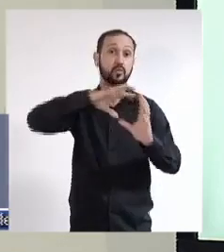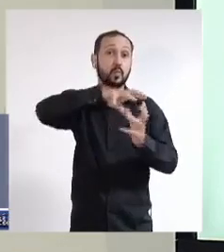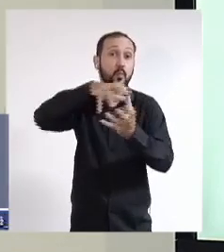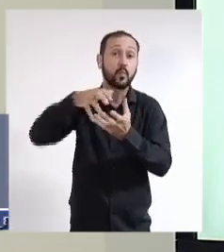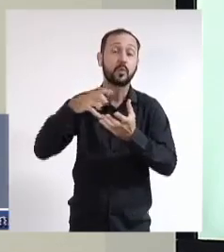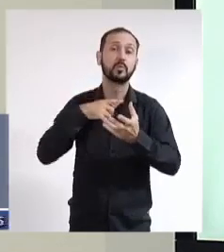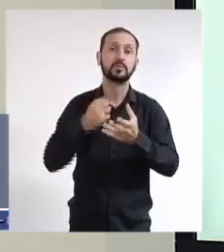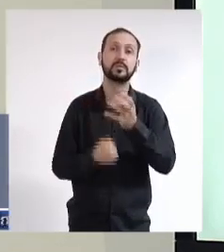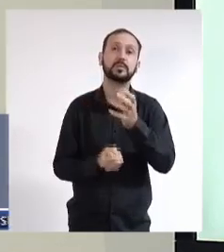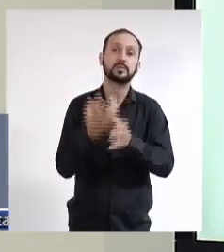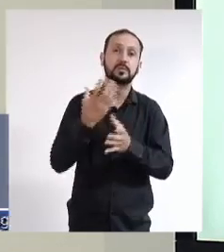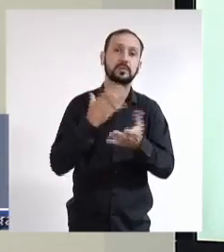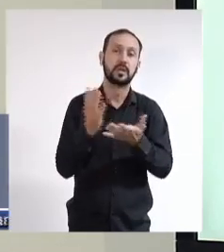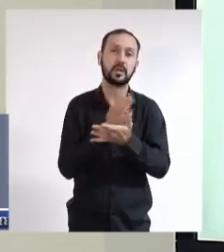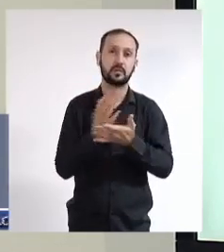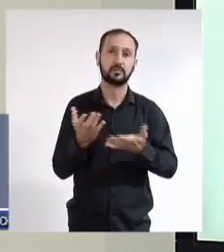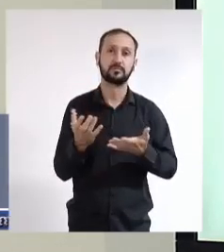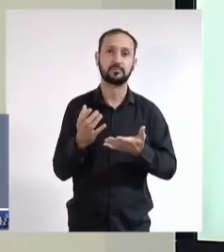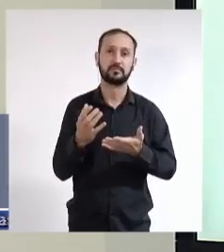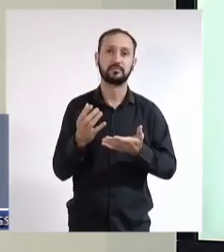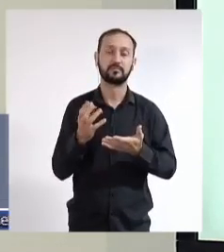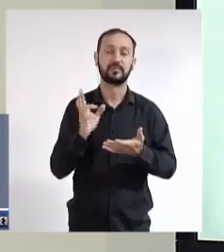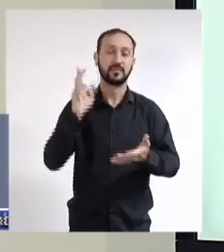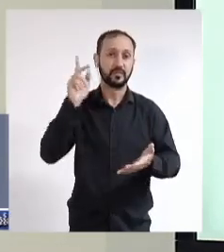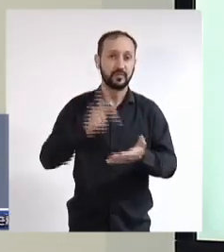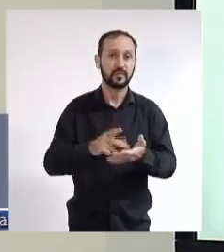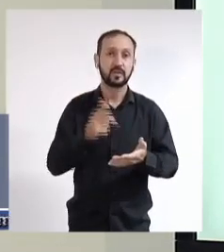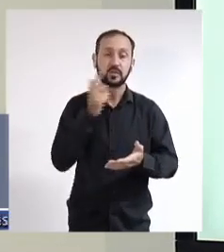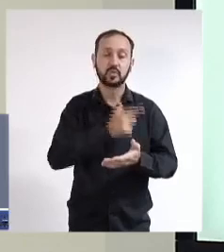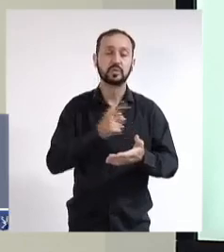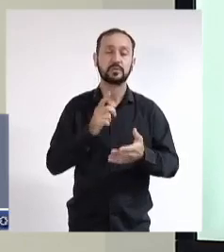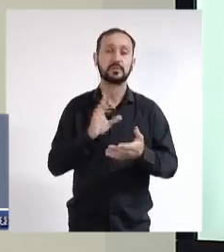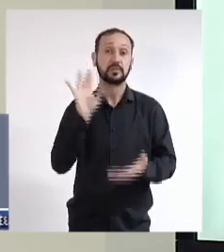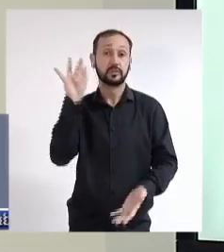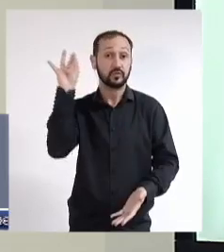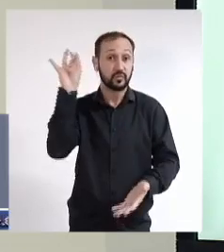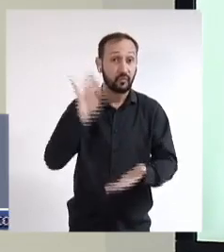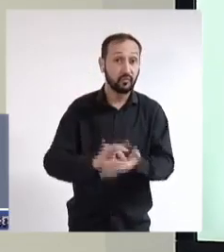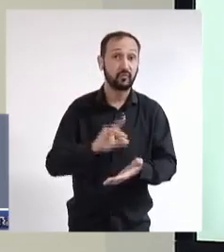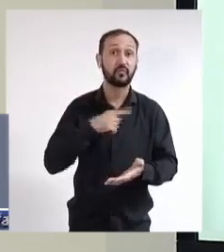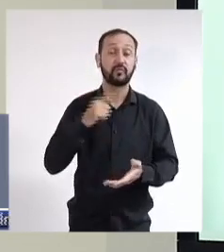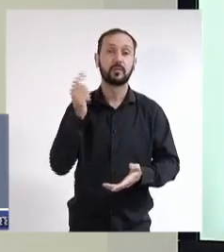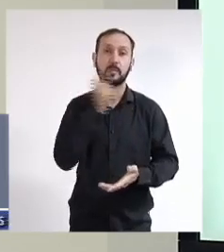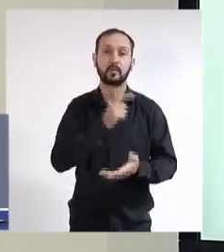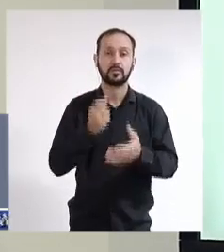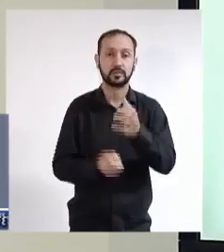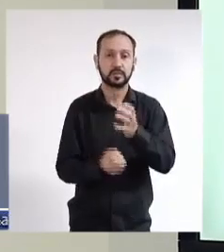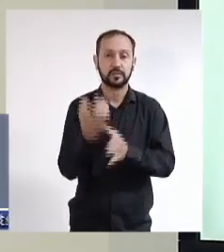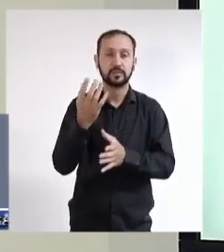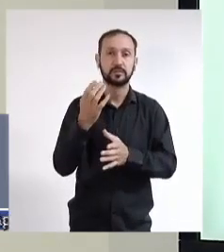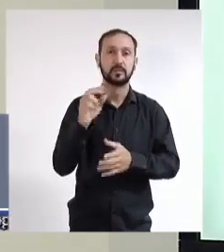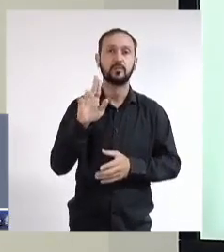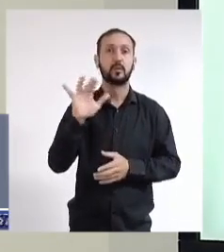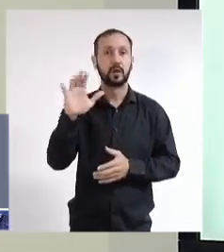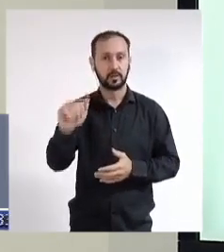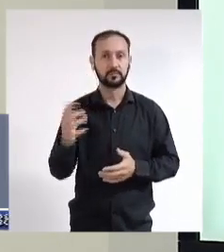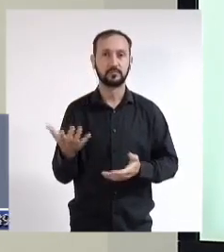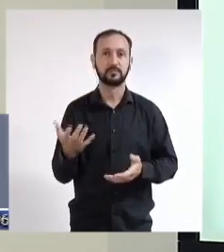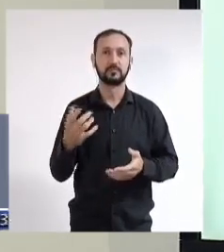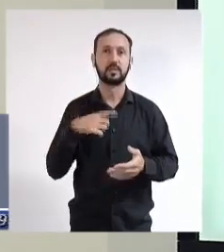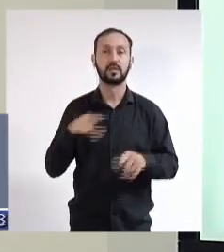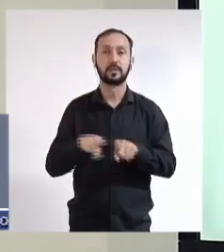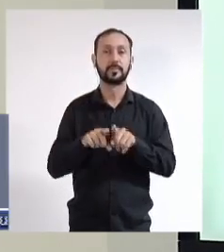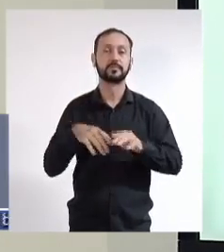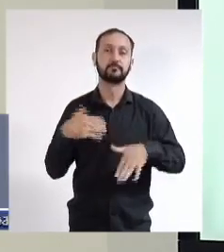implantar os existentes né de fazer ser mais eficiente esse processo de implantação do ses e de desenvolvimento